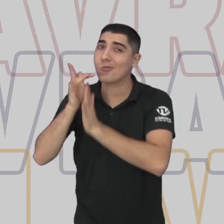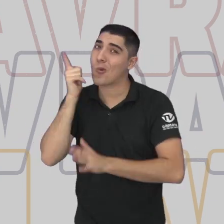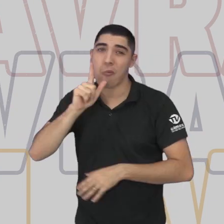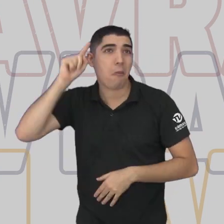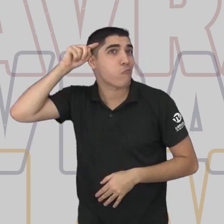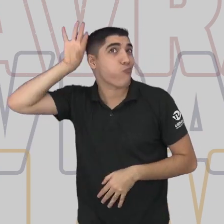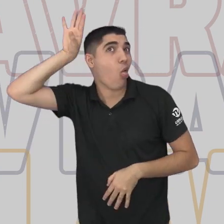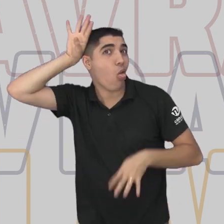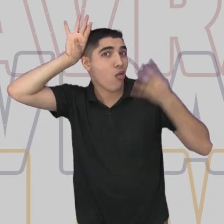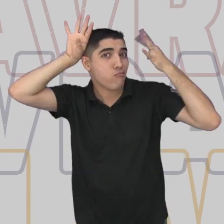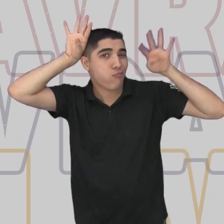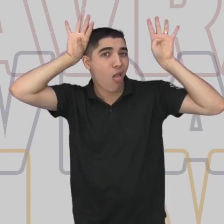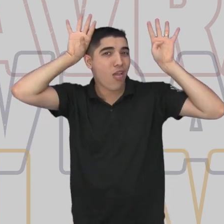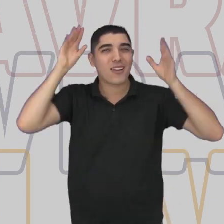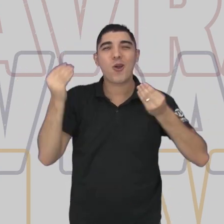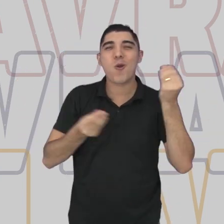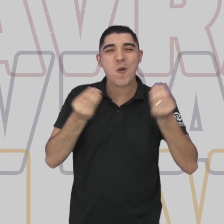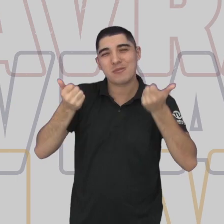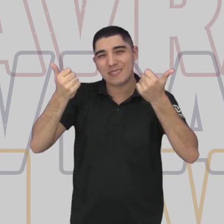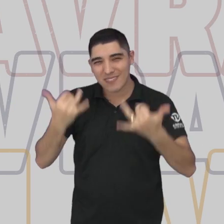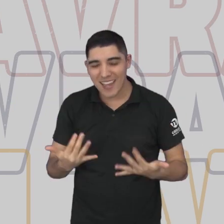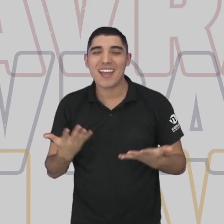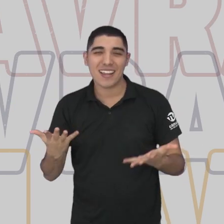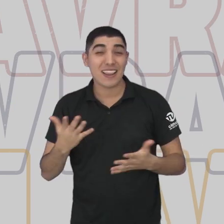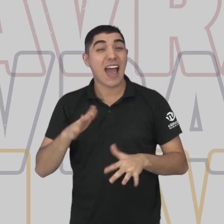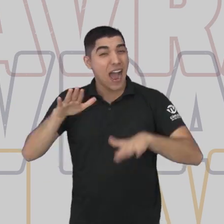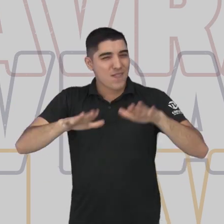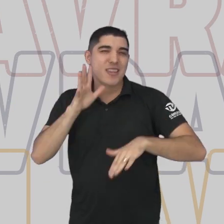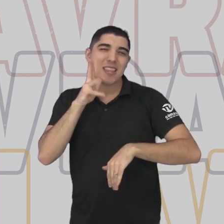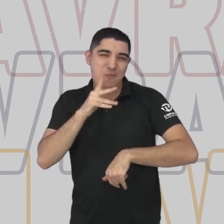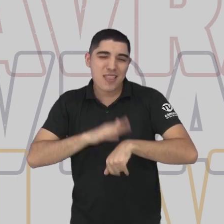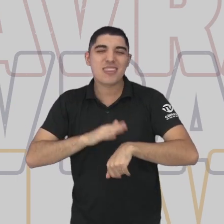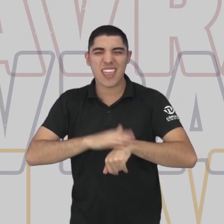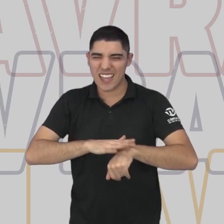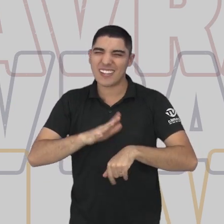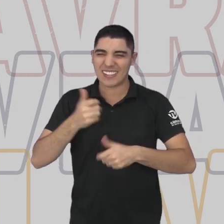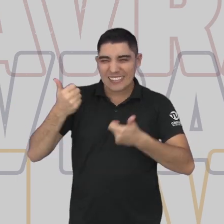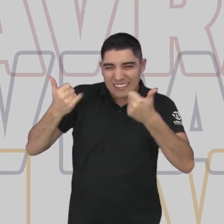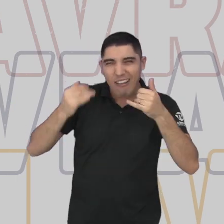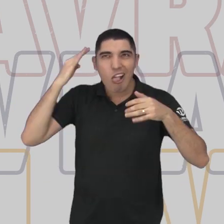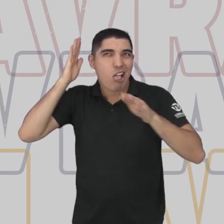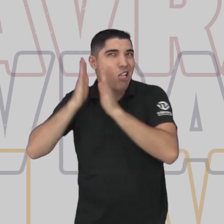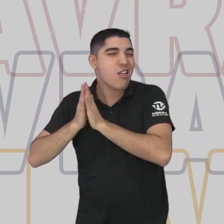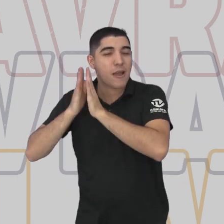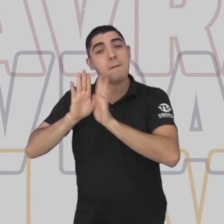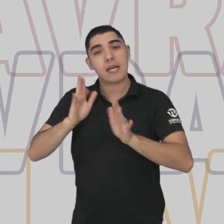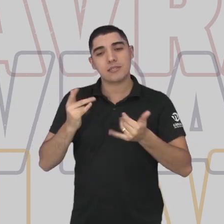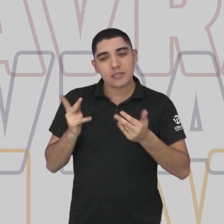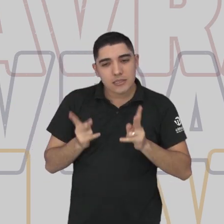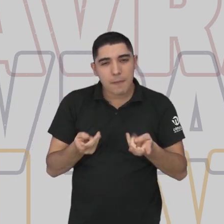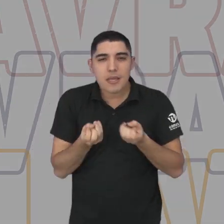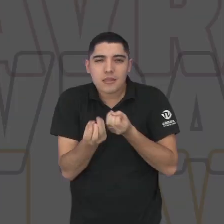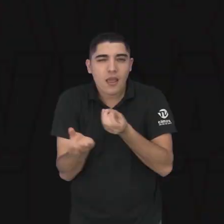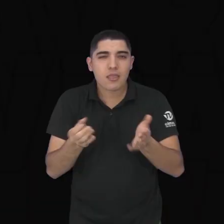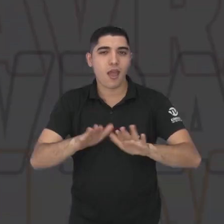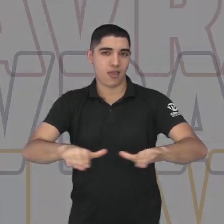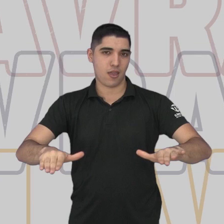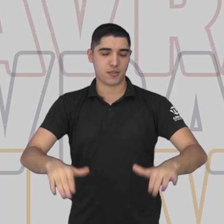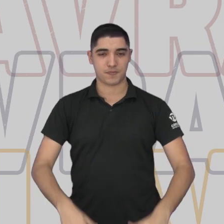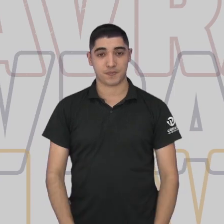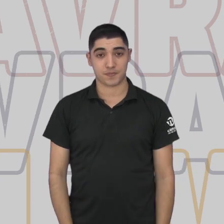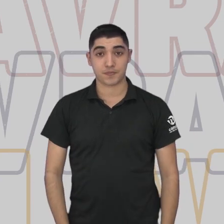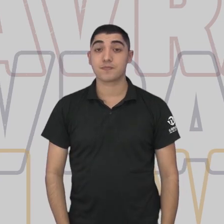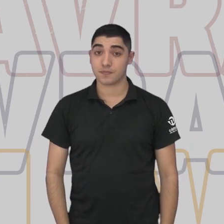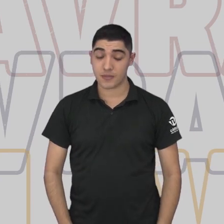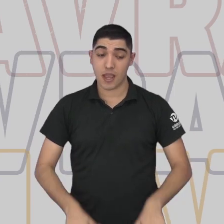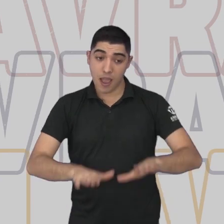né, que como fazer, então demora muito tempo, mas a gente acaba trazendo isso próximo das crianças.